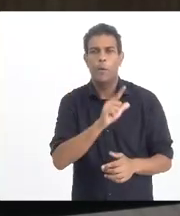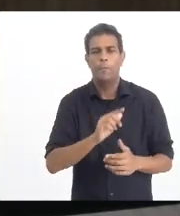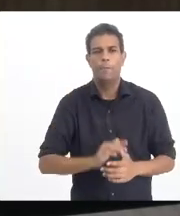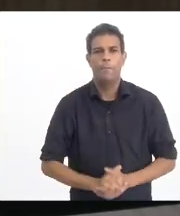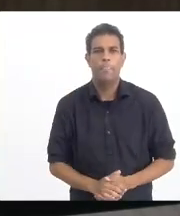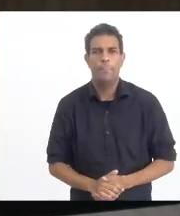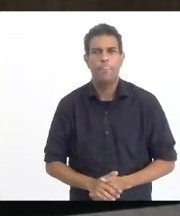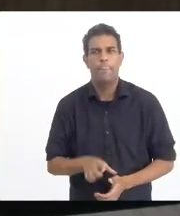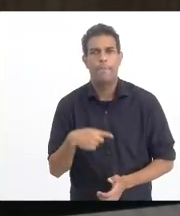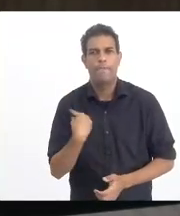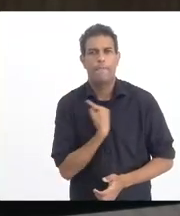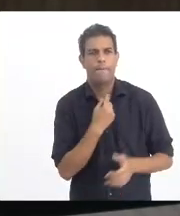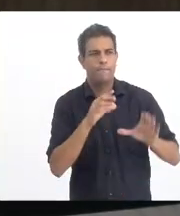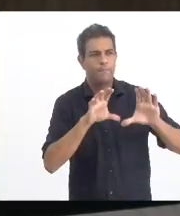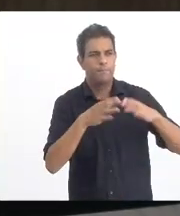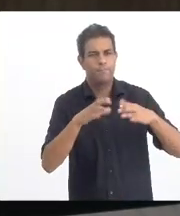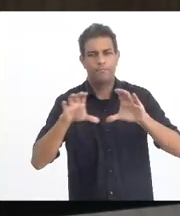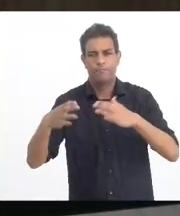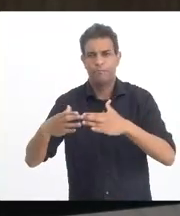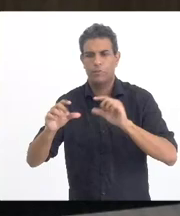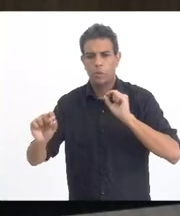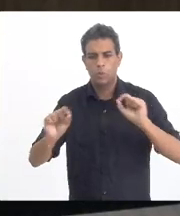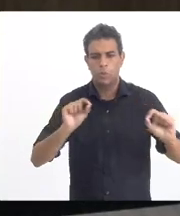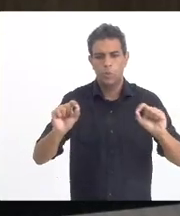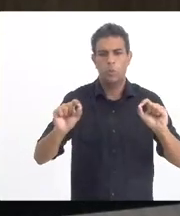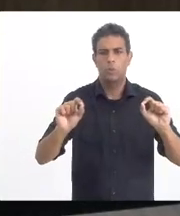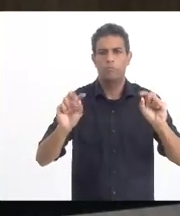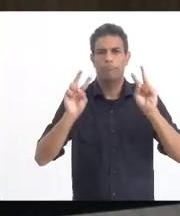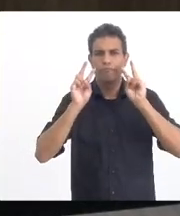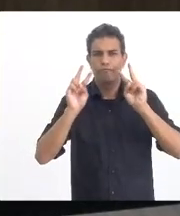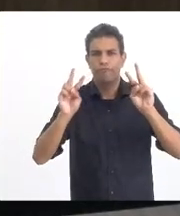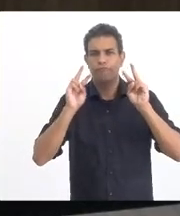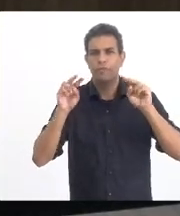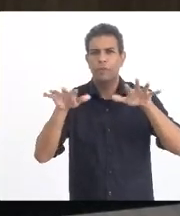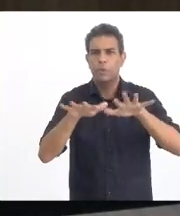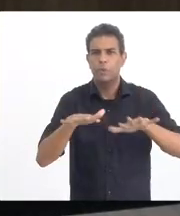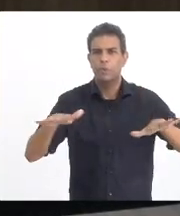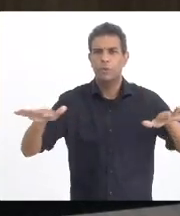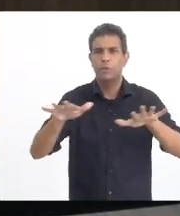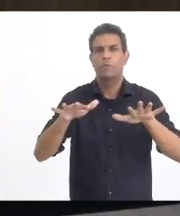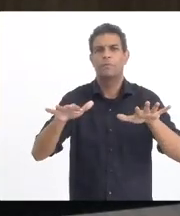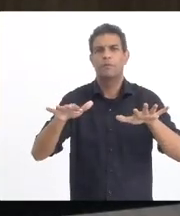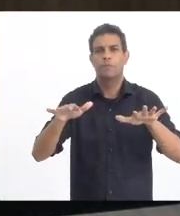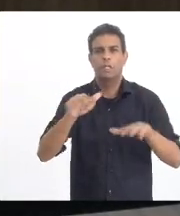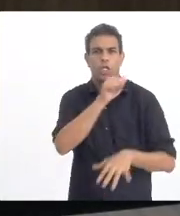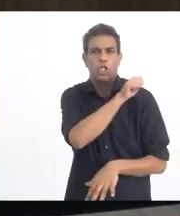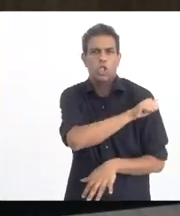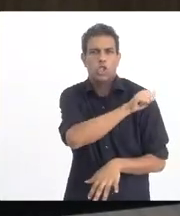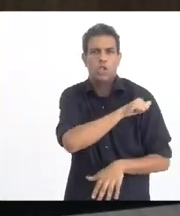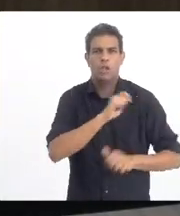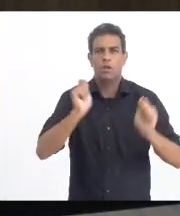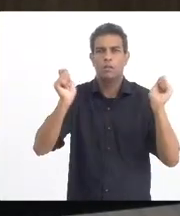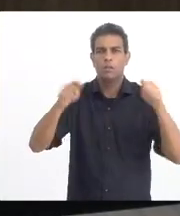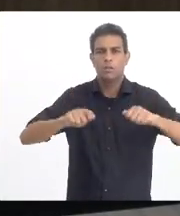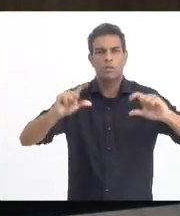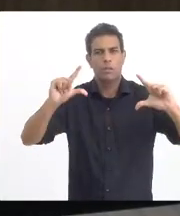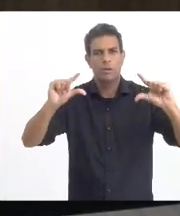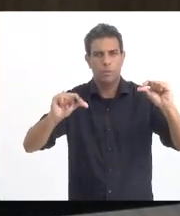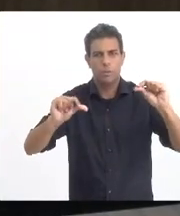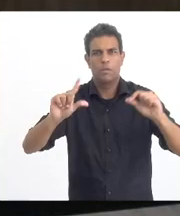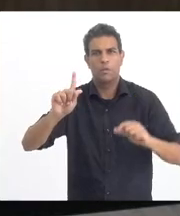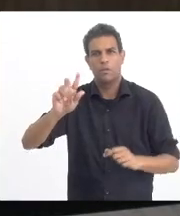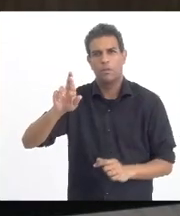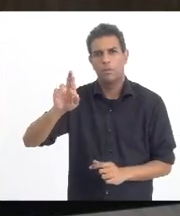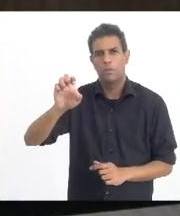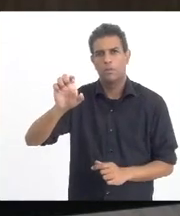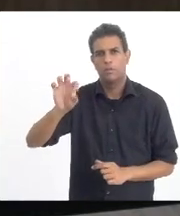150. Então, essa comissão apresentou ao Estado, a todos os órgãos competentes, uma possibilidade de reduzir a GRET dos